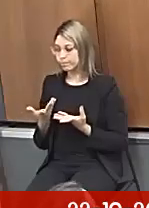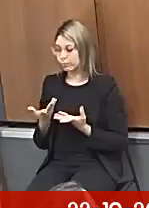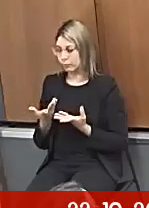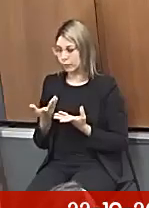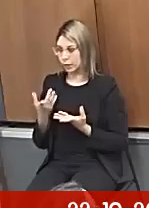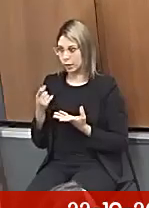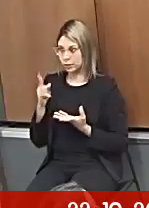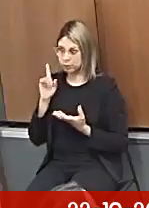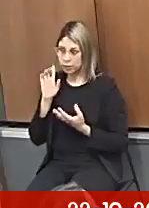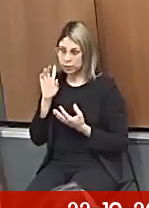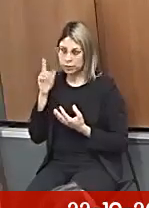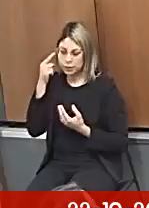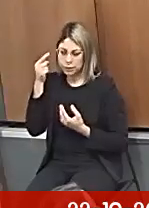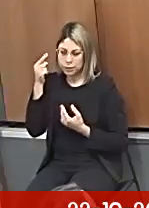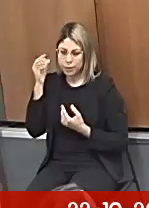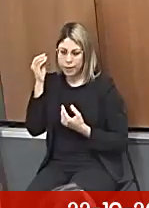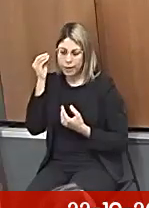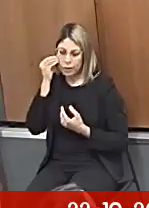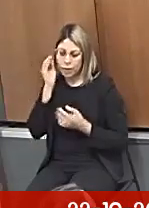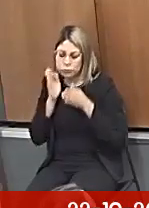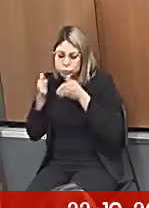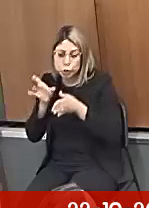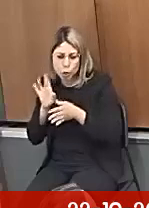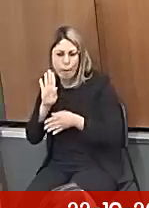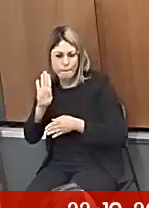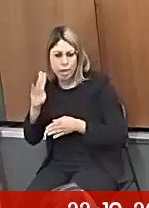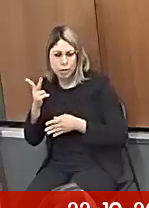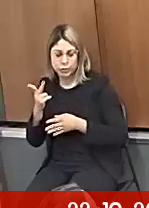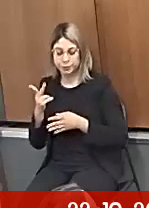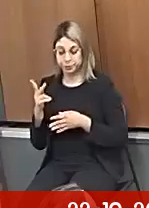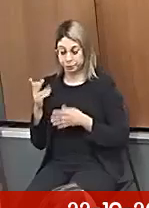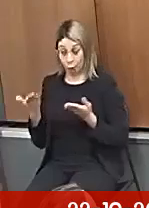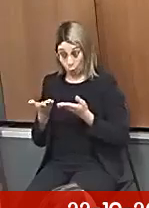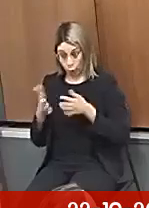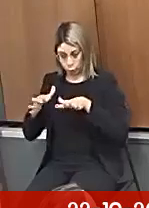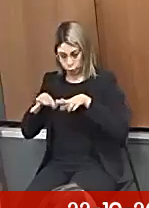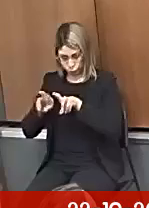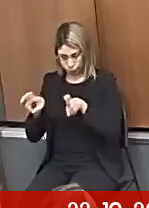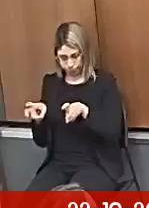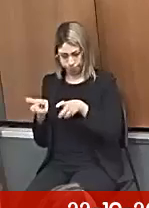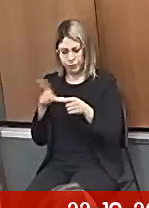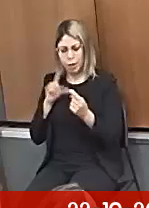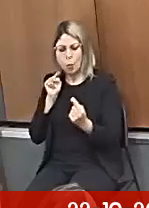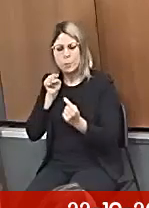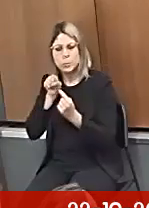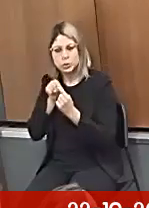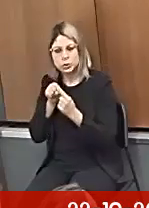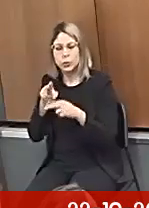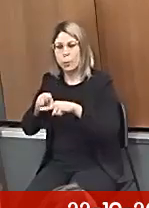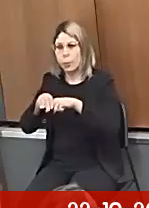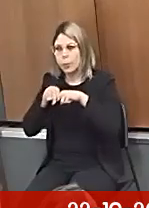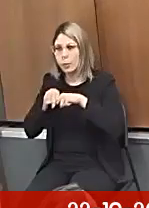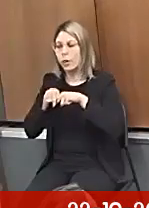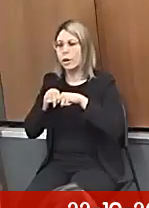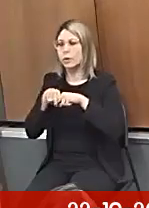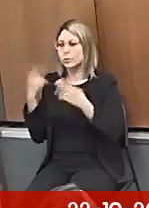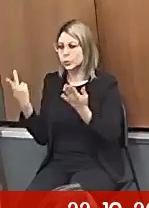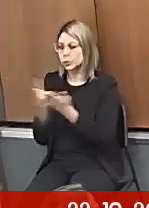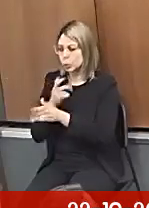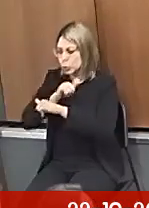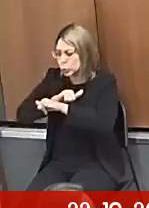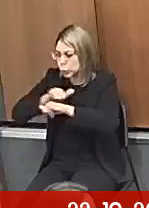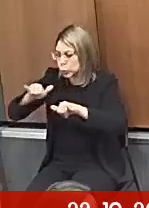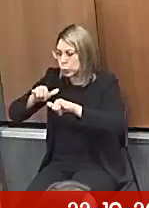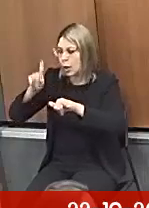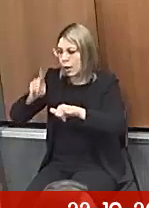Belo Horizonte. Essa audiência ela foi motivada por uma matéria que saiu do